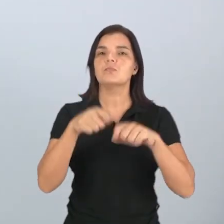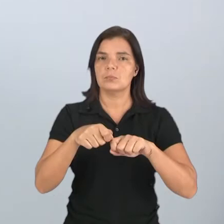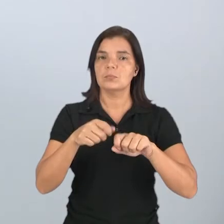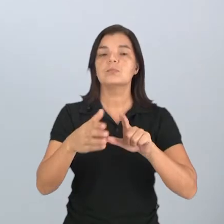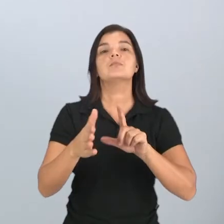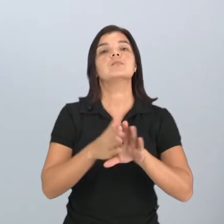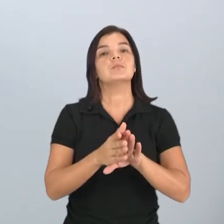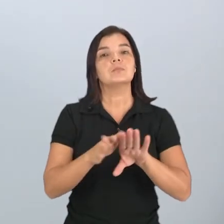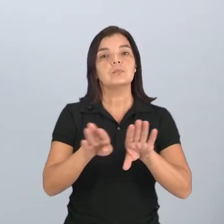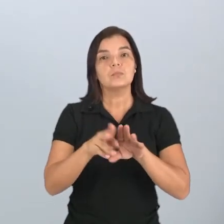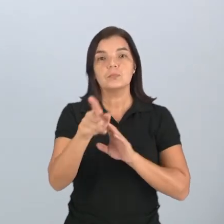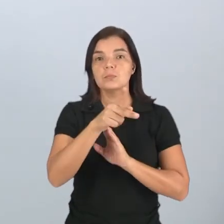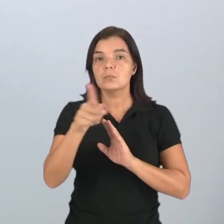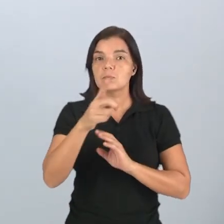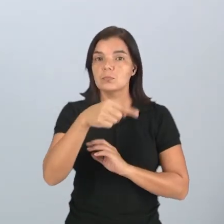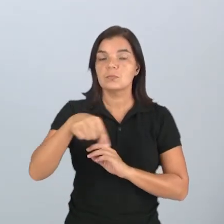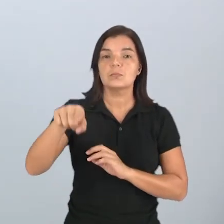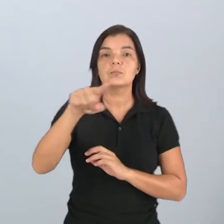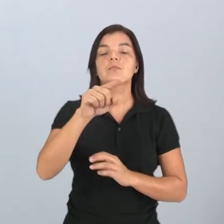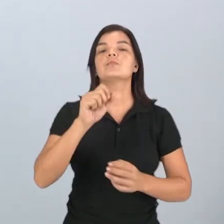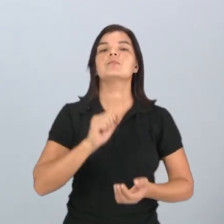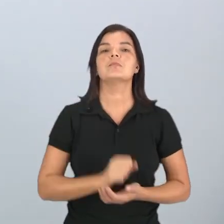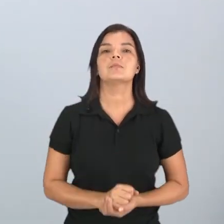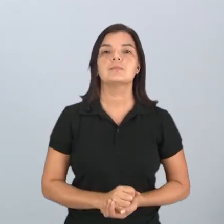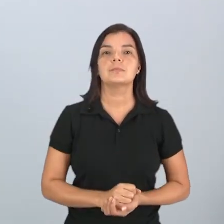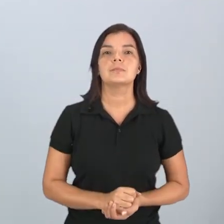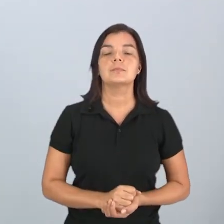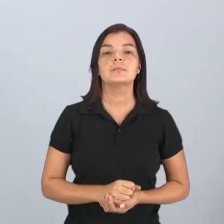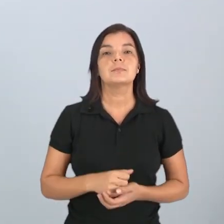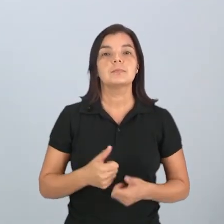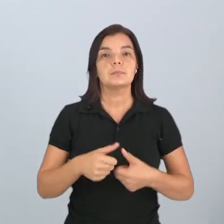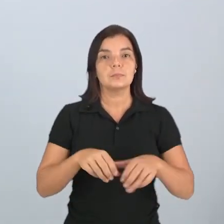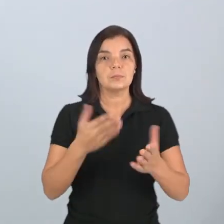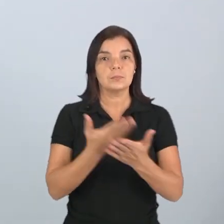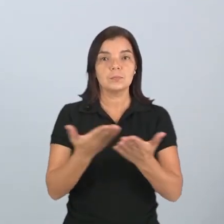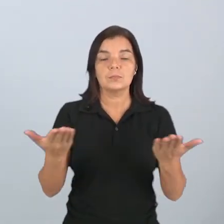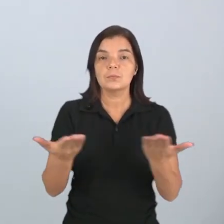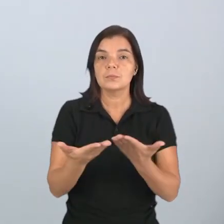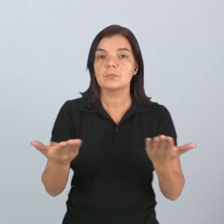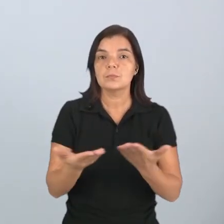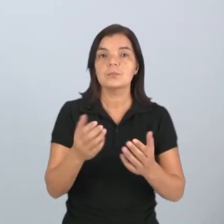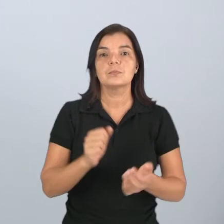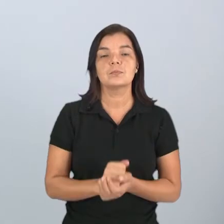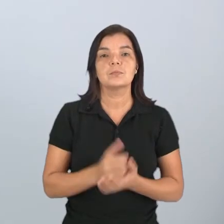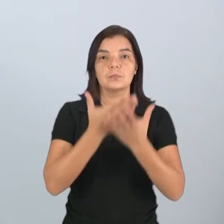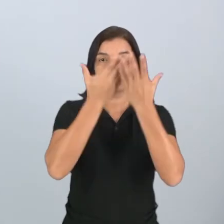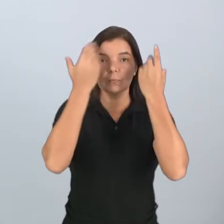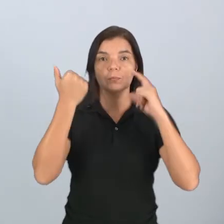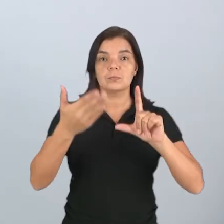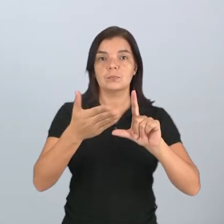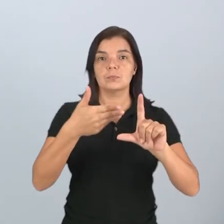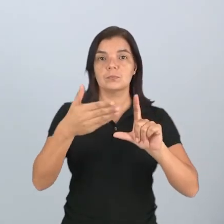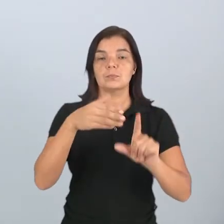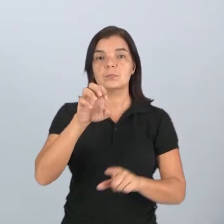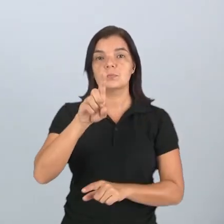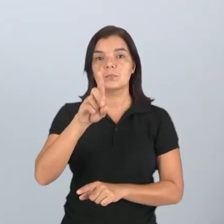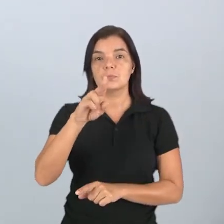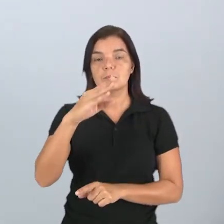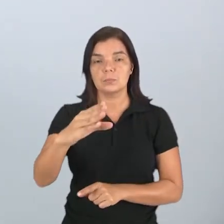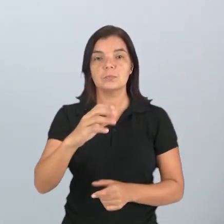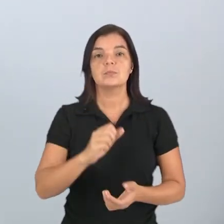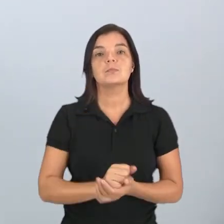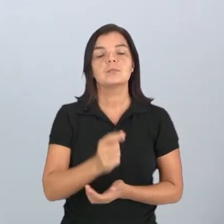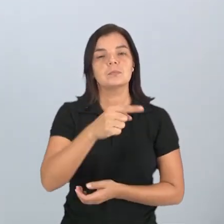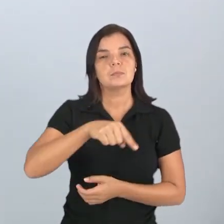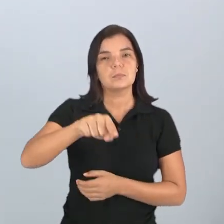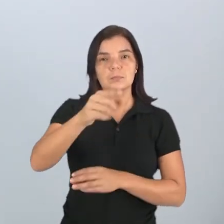sanar essas dúvidas com os professores de vocês. Nós ficamos com a nossa aula de hoje. Não se esqueçam de acessar a plataforma Eduque